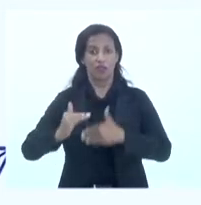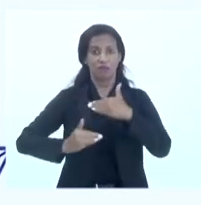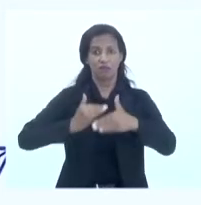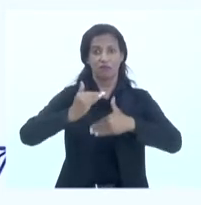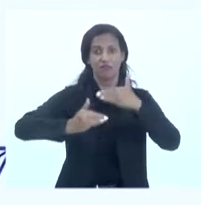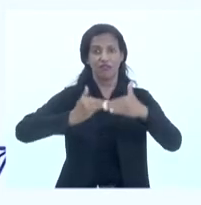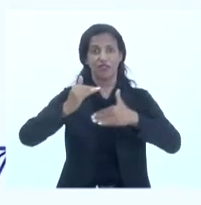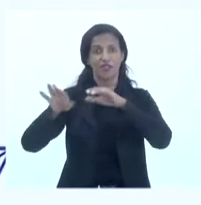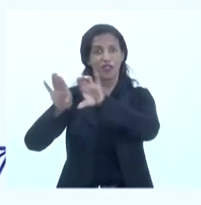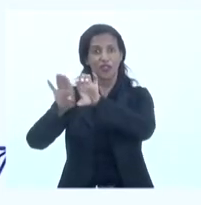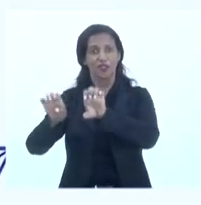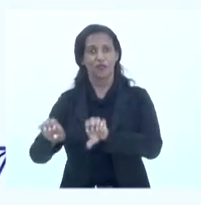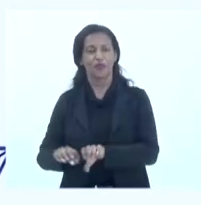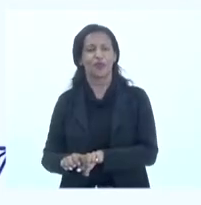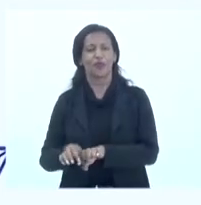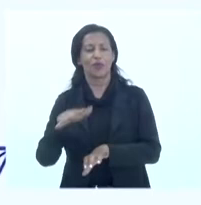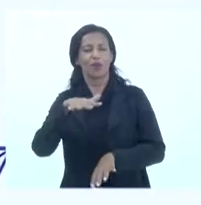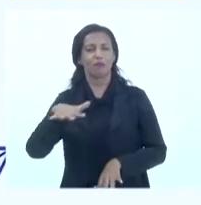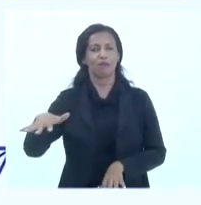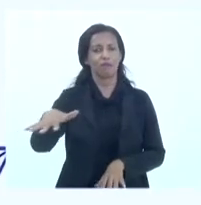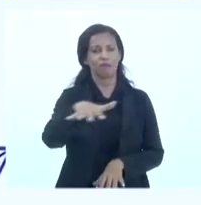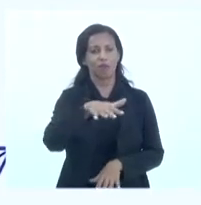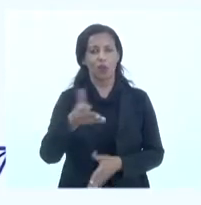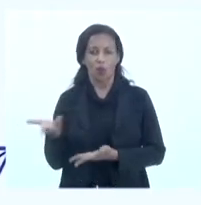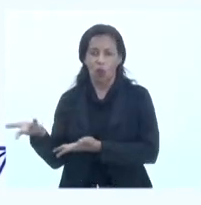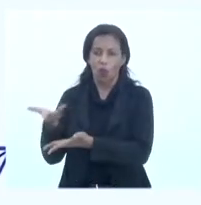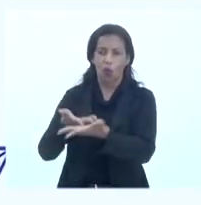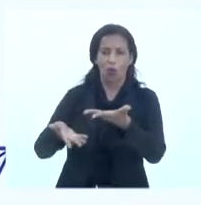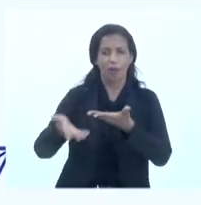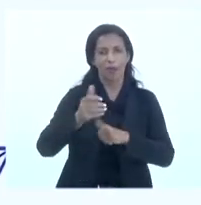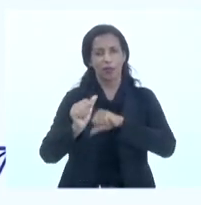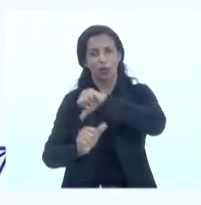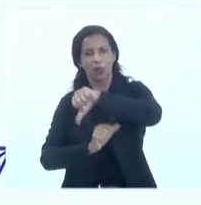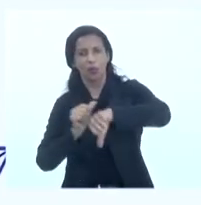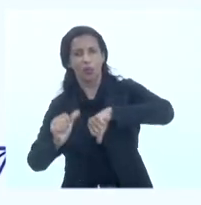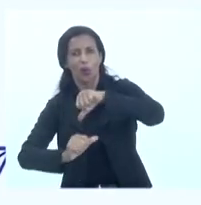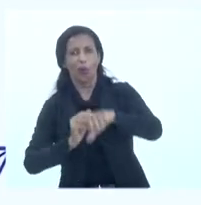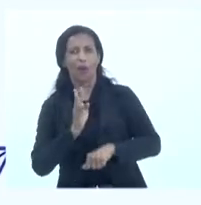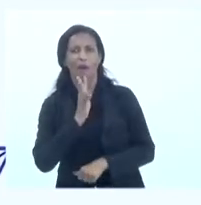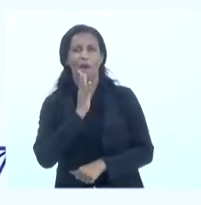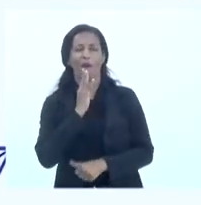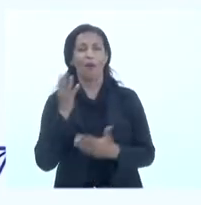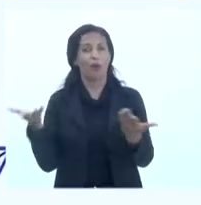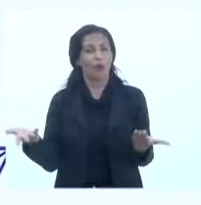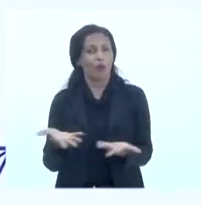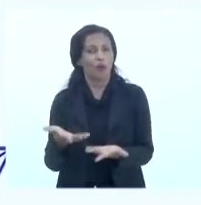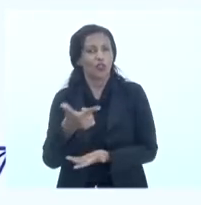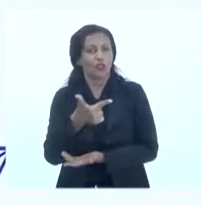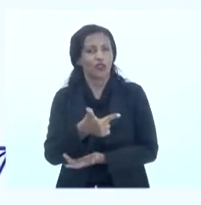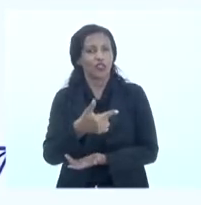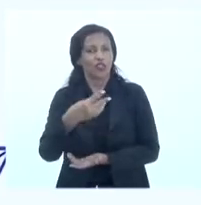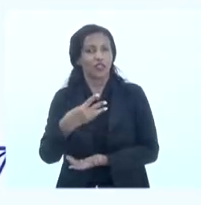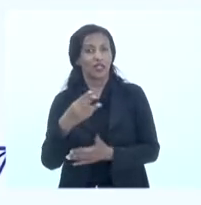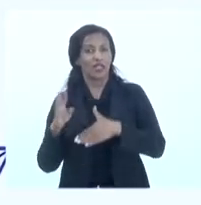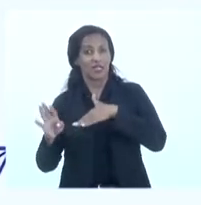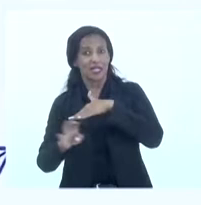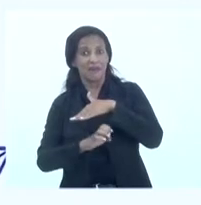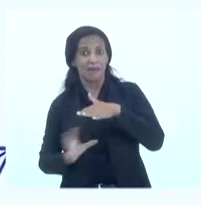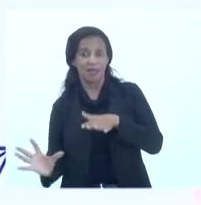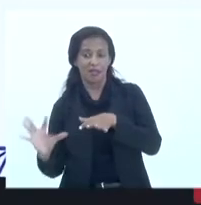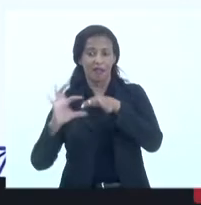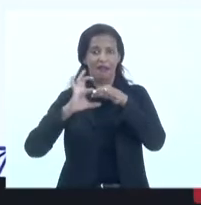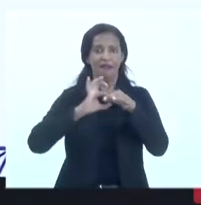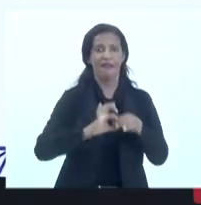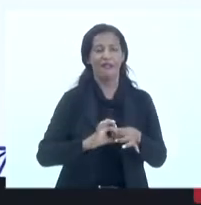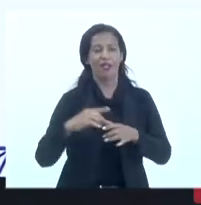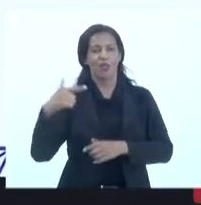competitividade estrutural da região através da cooperação e da troca de conhecimento. Hoje, com 23 empresas associadas, nós somos